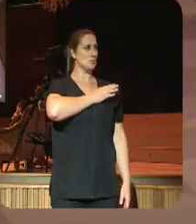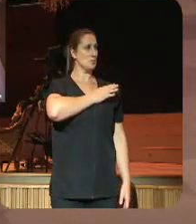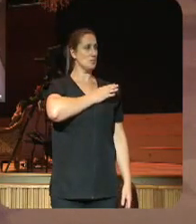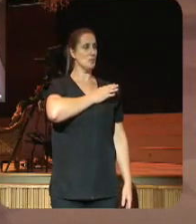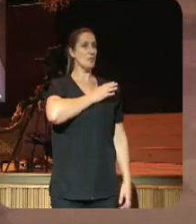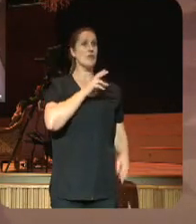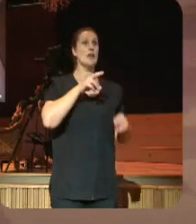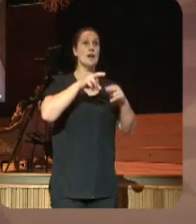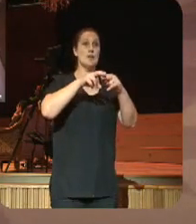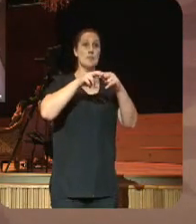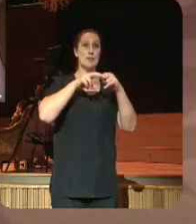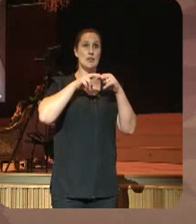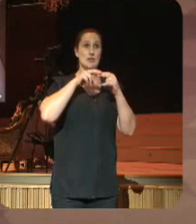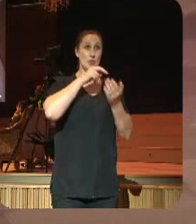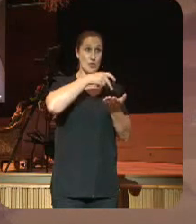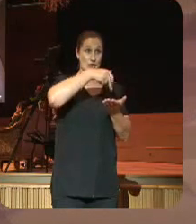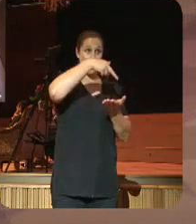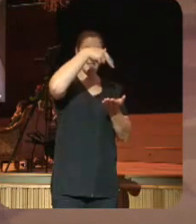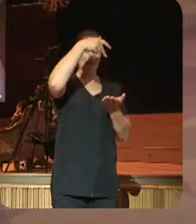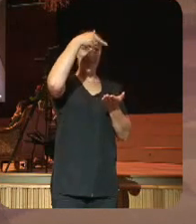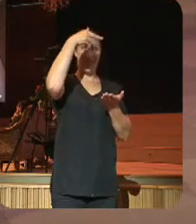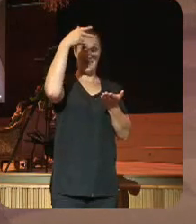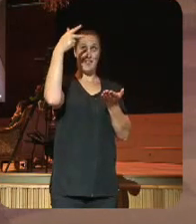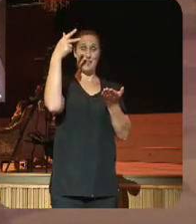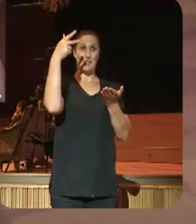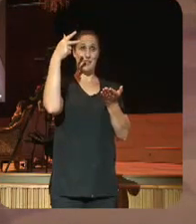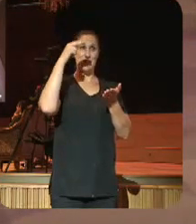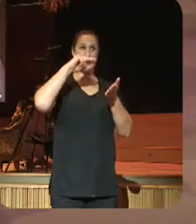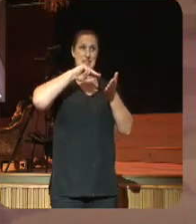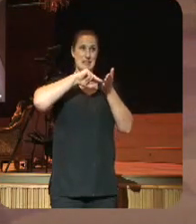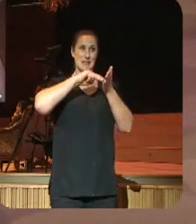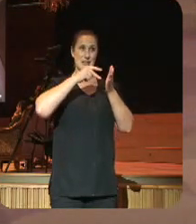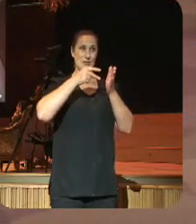Por isso o Natal é muito mais do que um presépio,